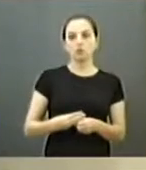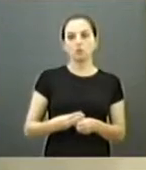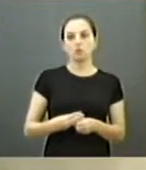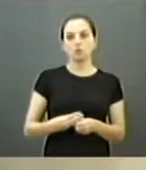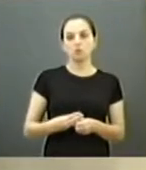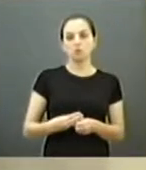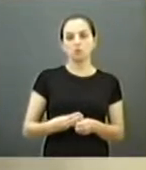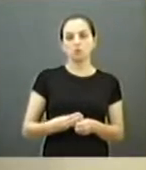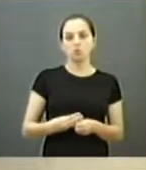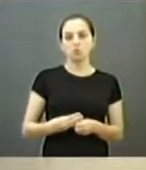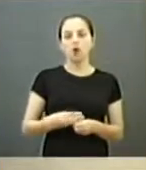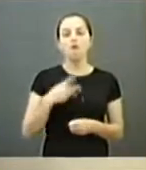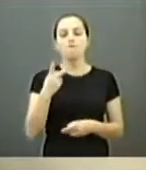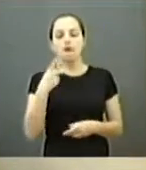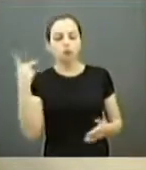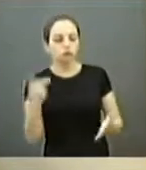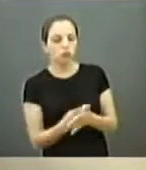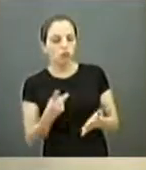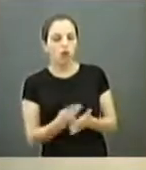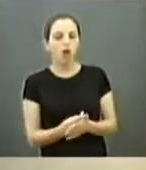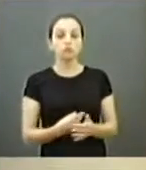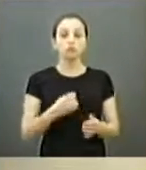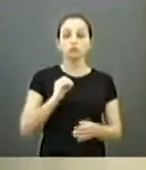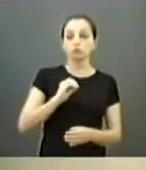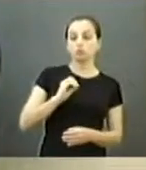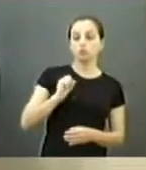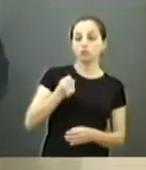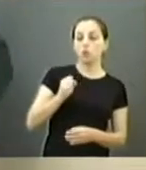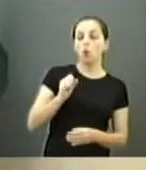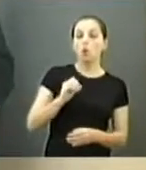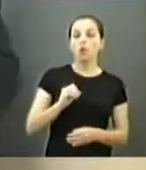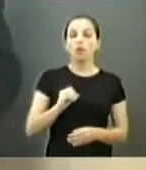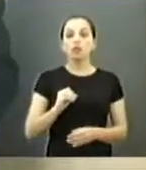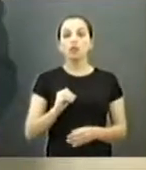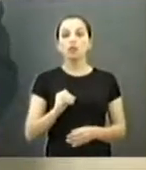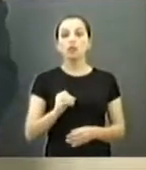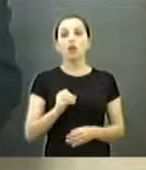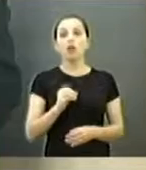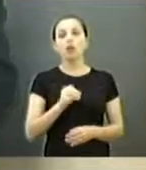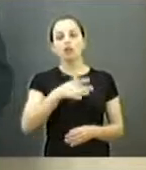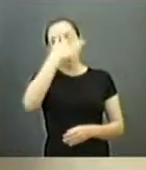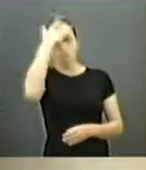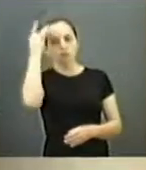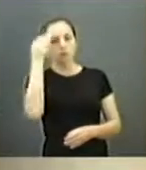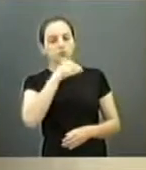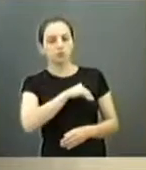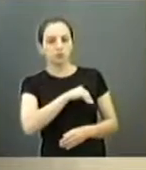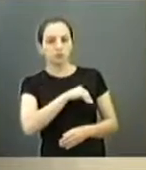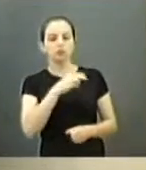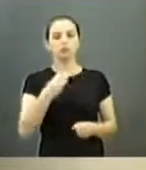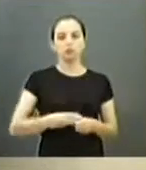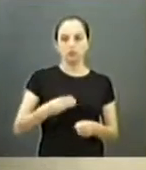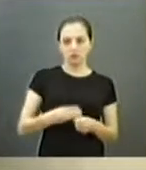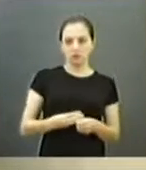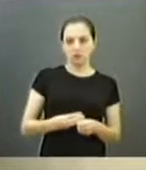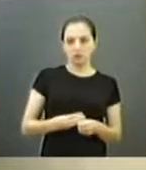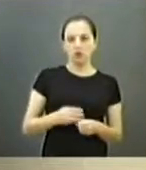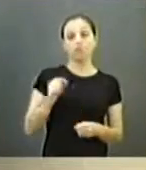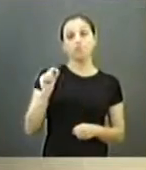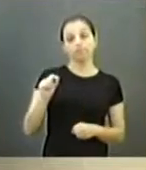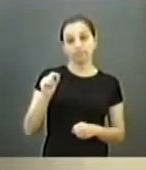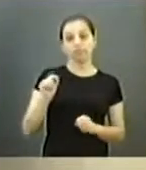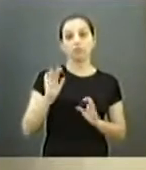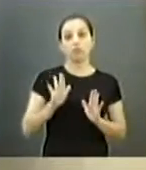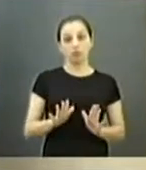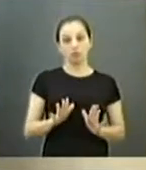um. Porque se tivesse querendo fiscalizar direito, antes de entregar, via data, hora, e aí ia punir